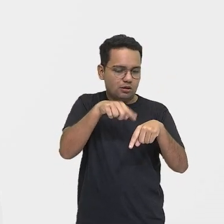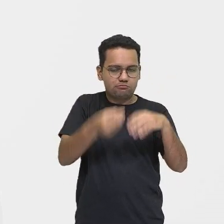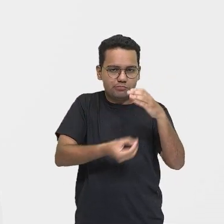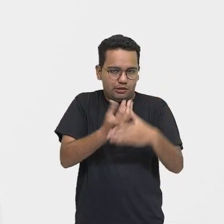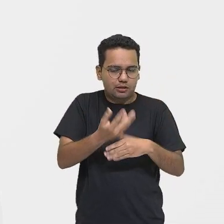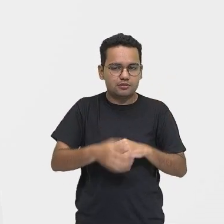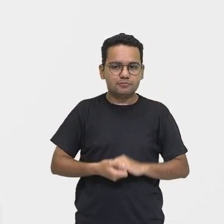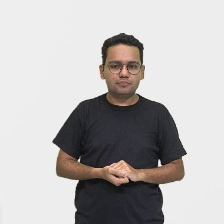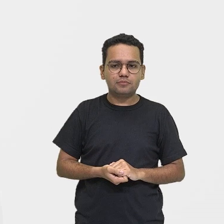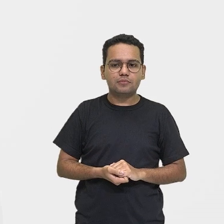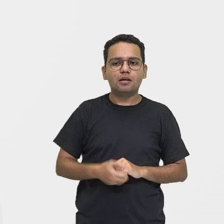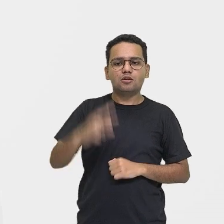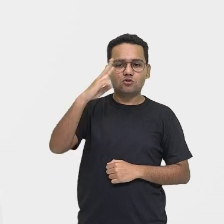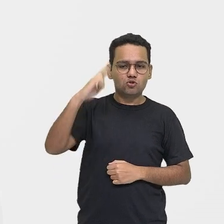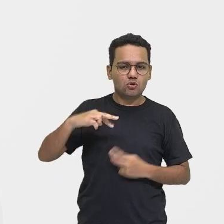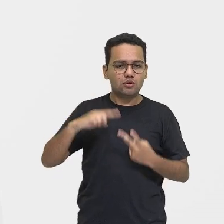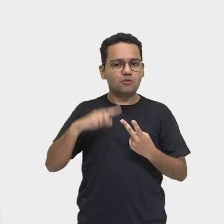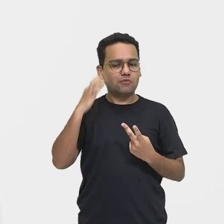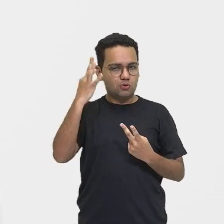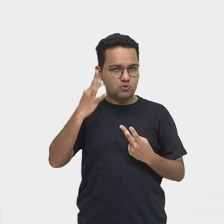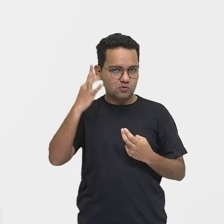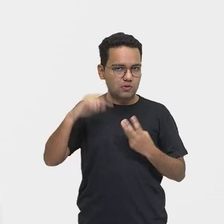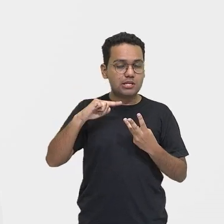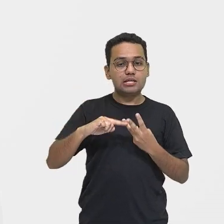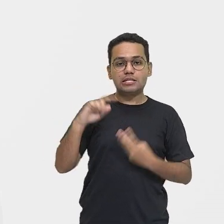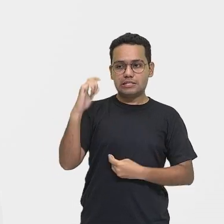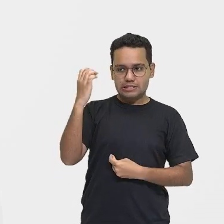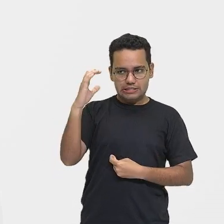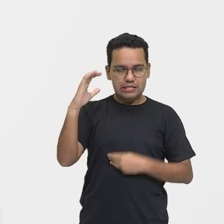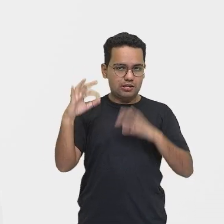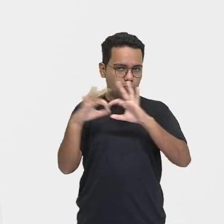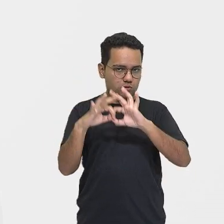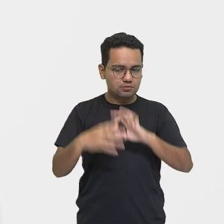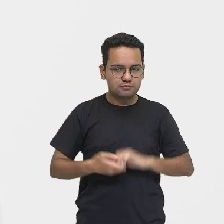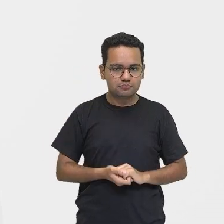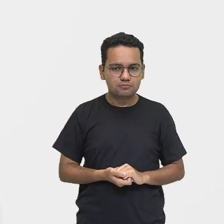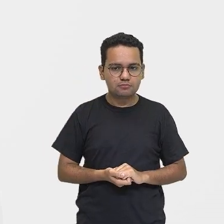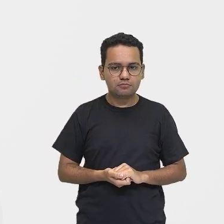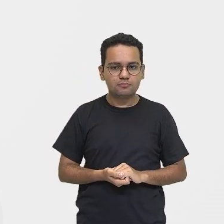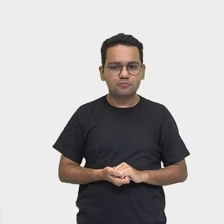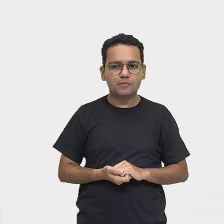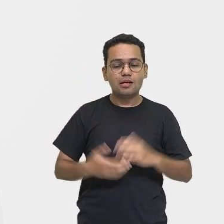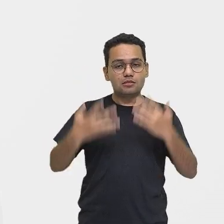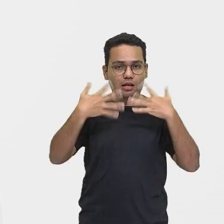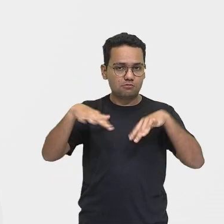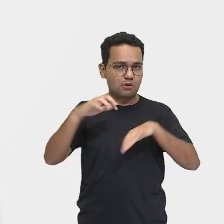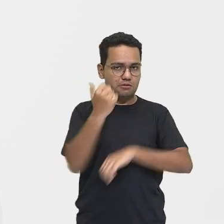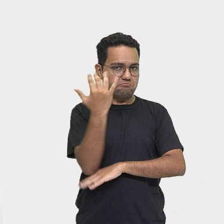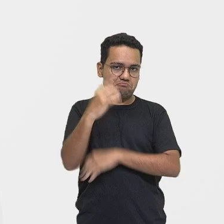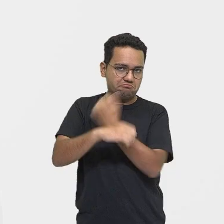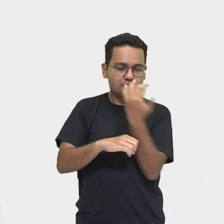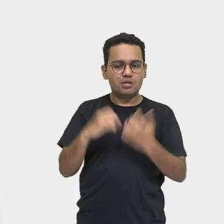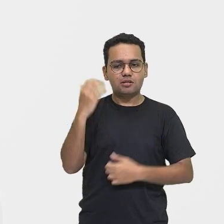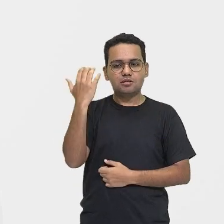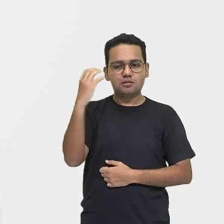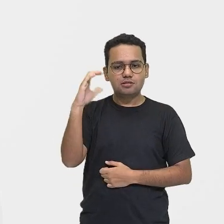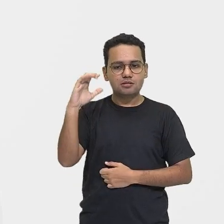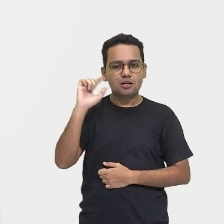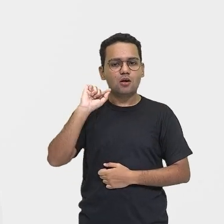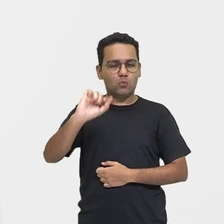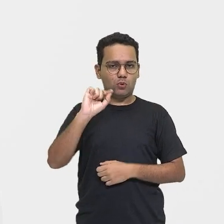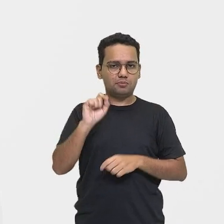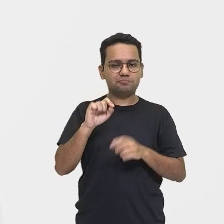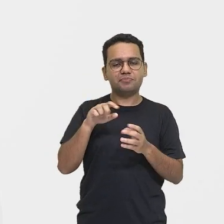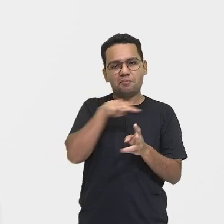matéria, história e filosofia da ciência, natureza da ciência,